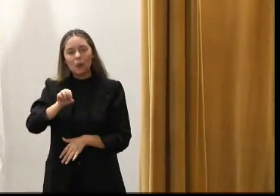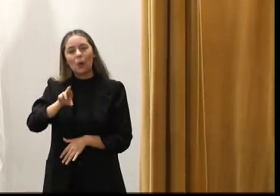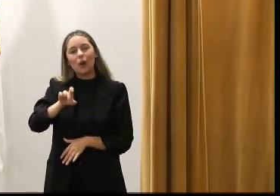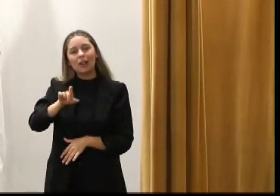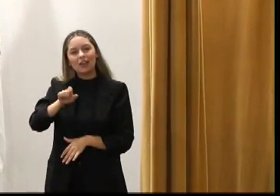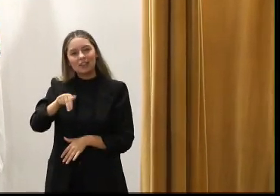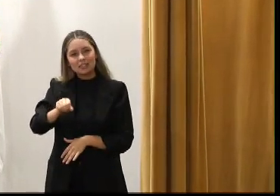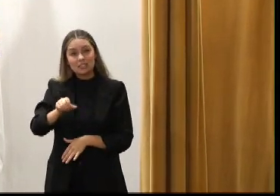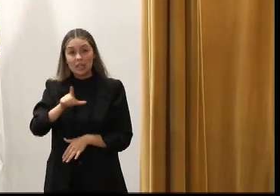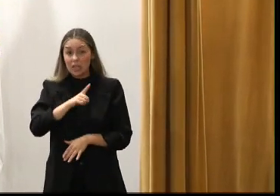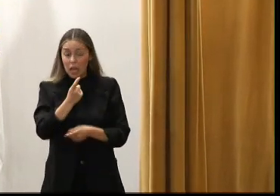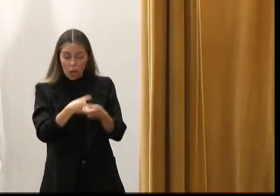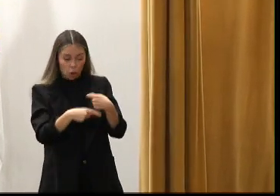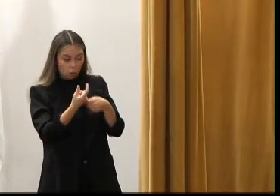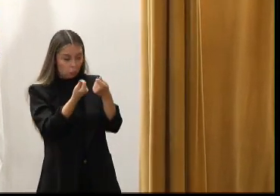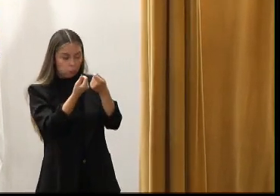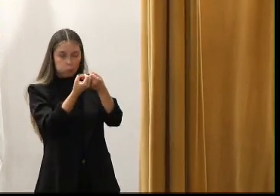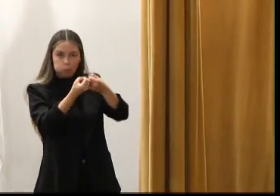social imenso.